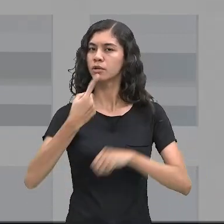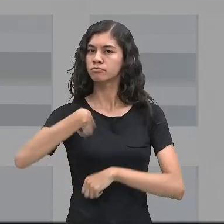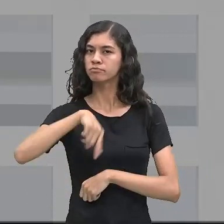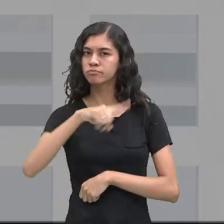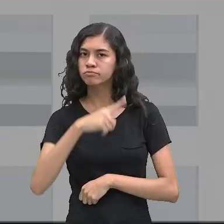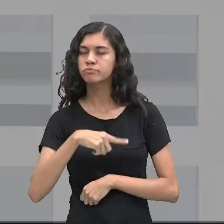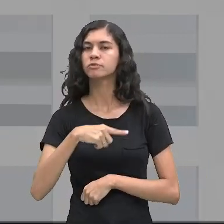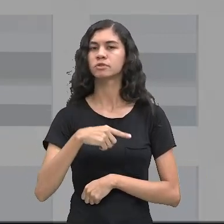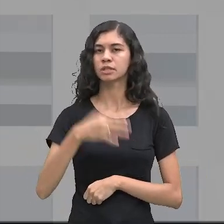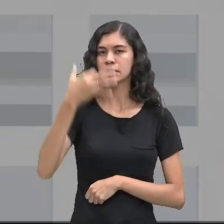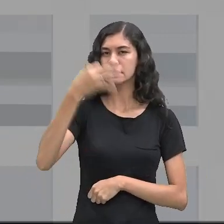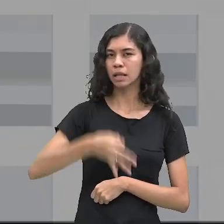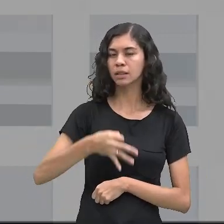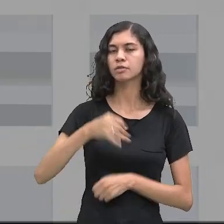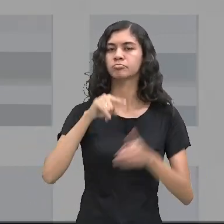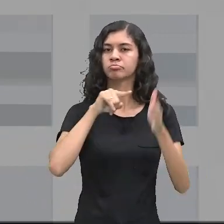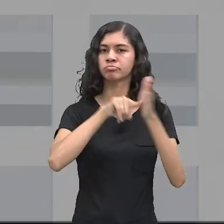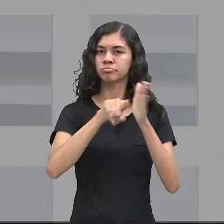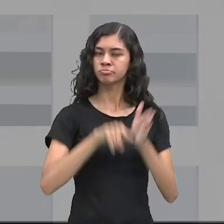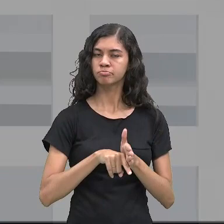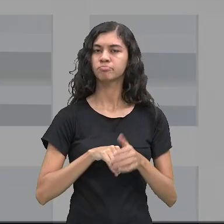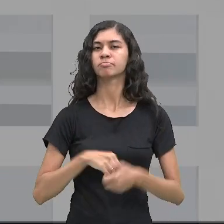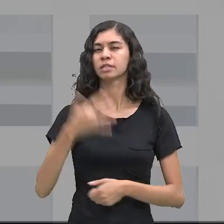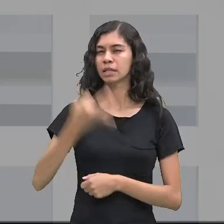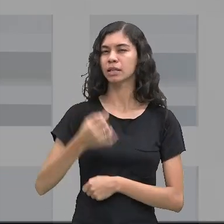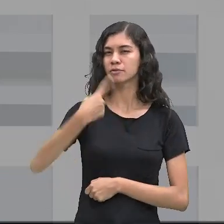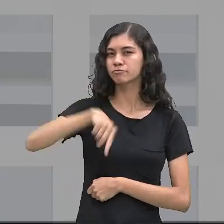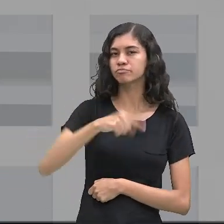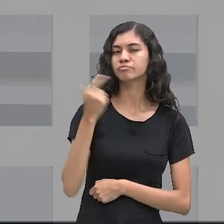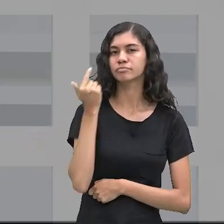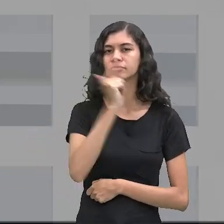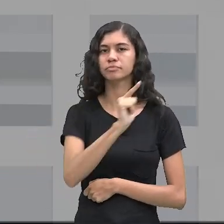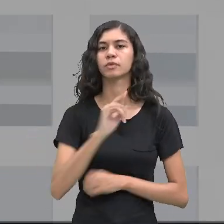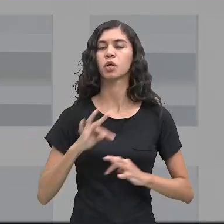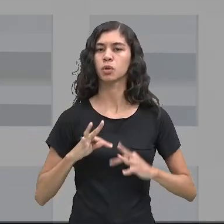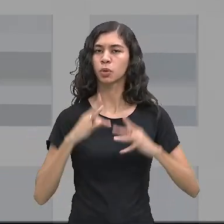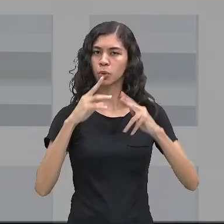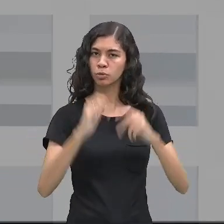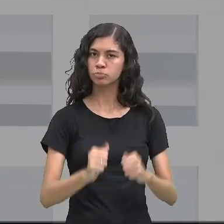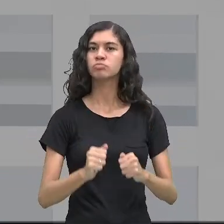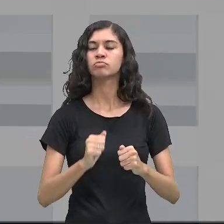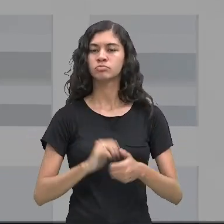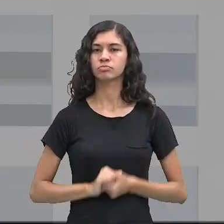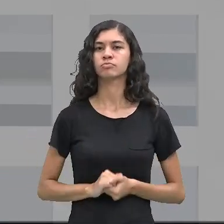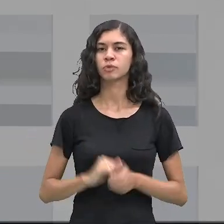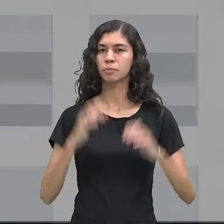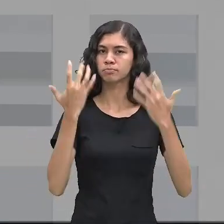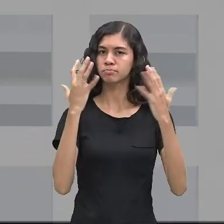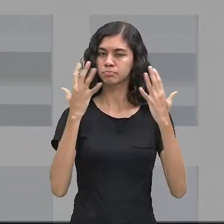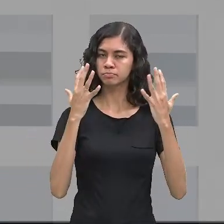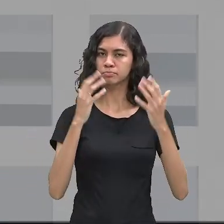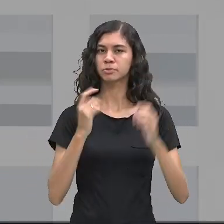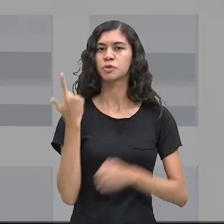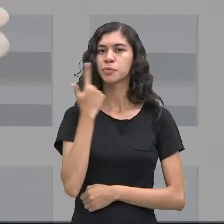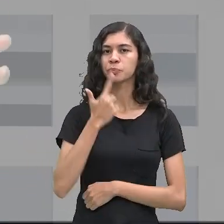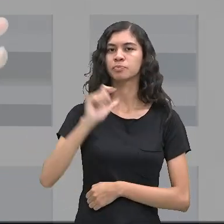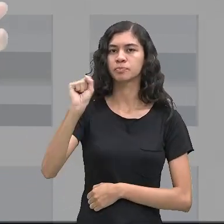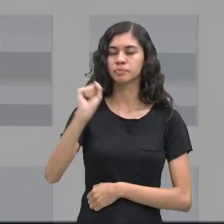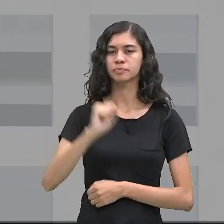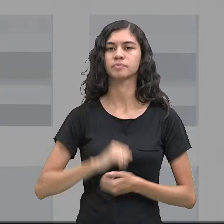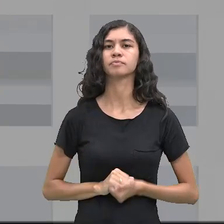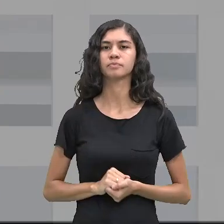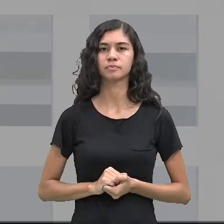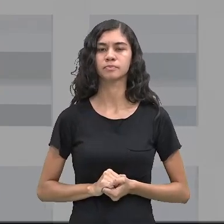tenham acertado aí o nosso quiz. Com certeza acertaram, né? Todo mundo aqui está de parabéns no nosso Conquistar.